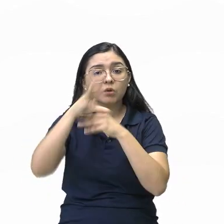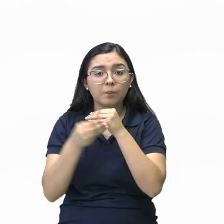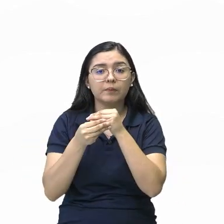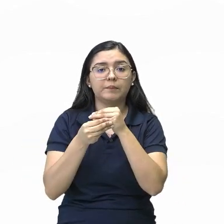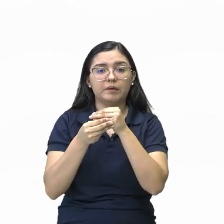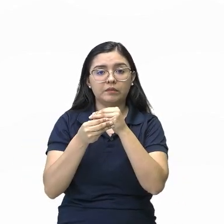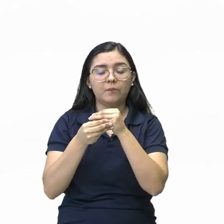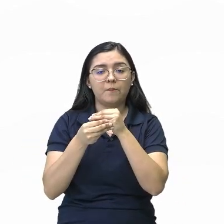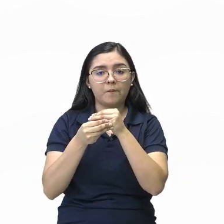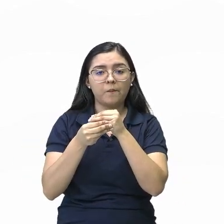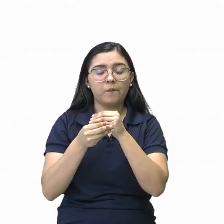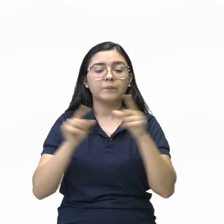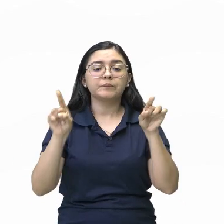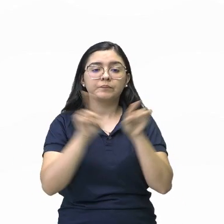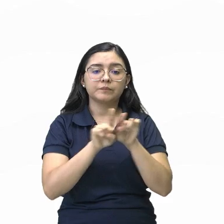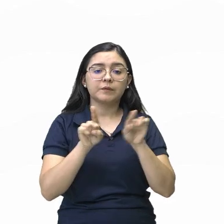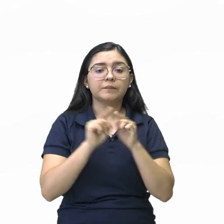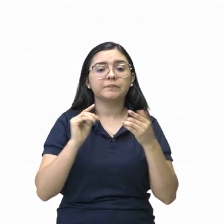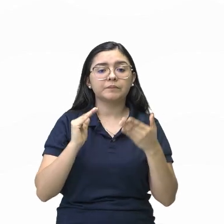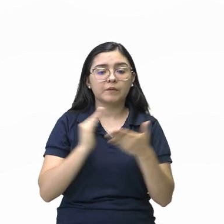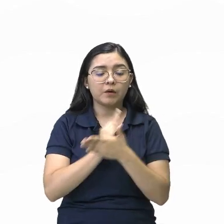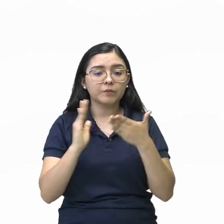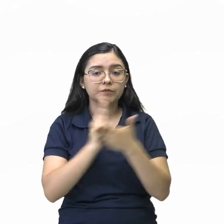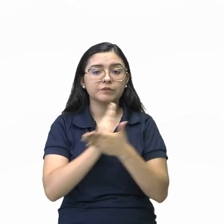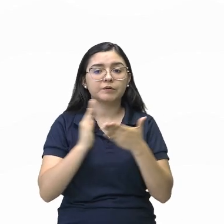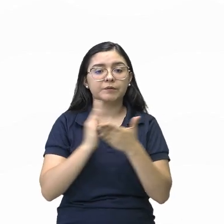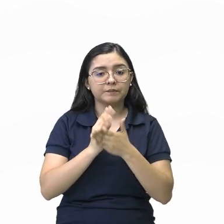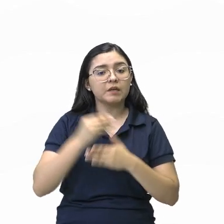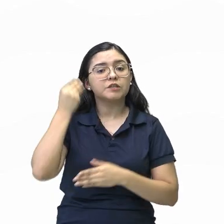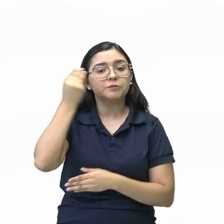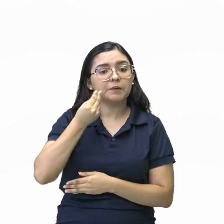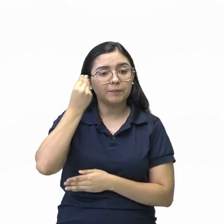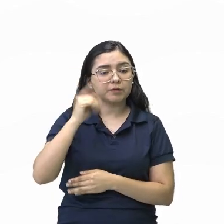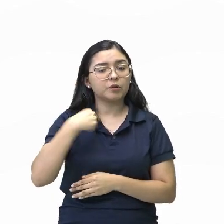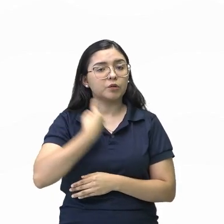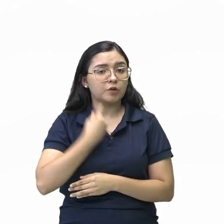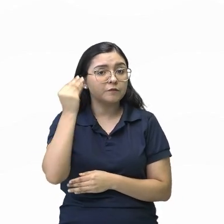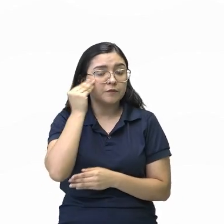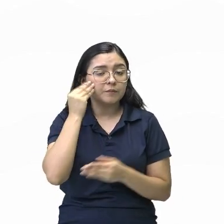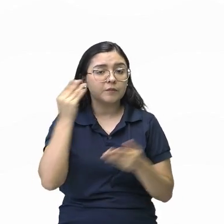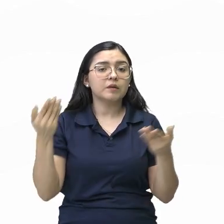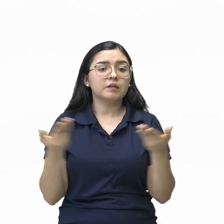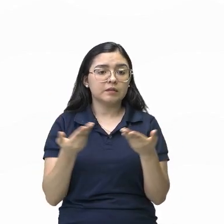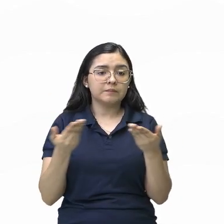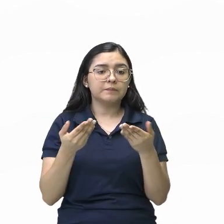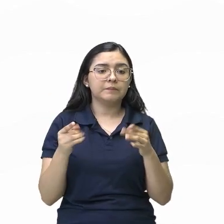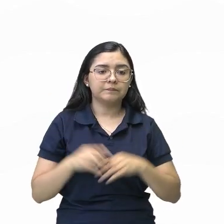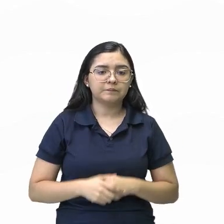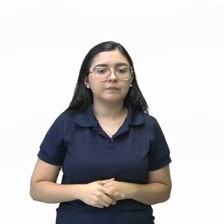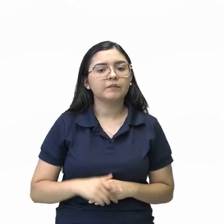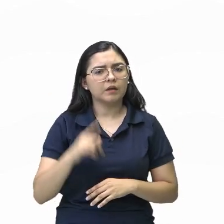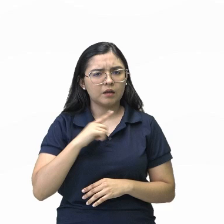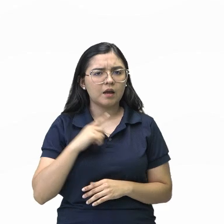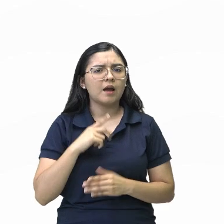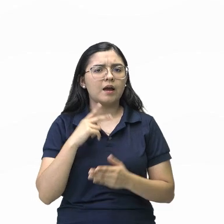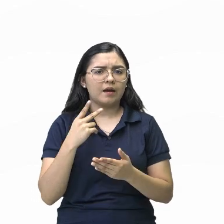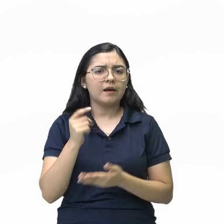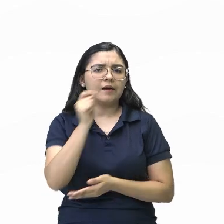complementam, e em certos momentos dos experimentos que nós vimos hoje, e até aplicações, elas